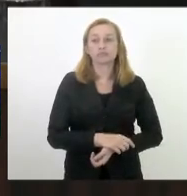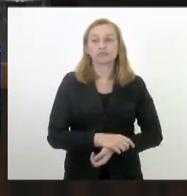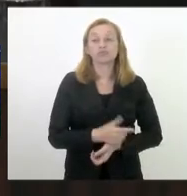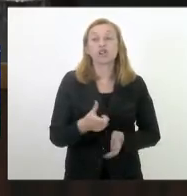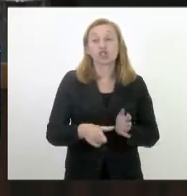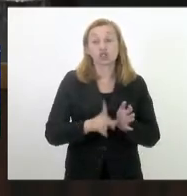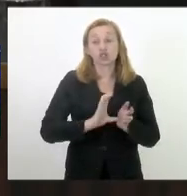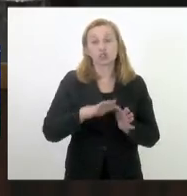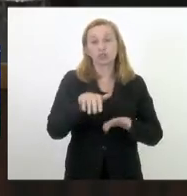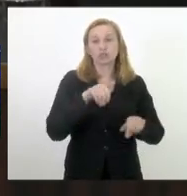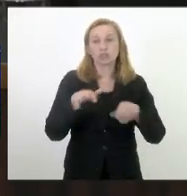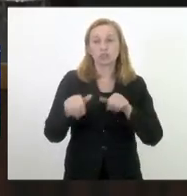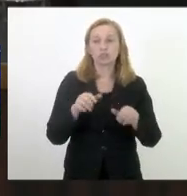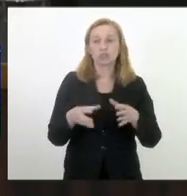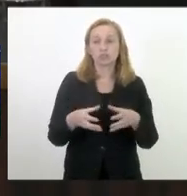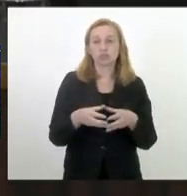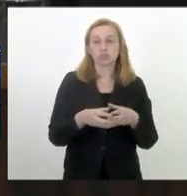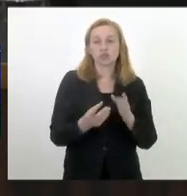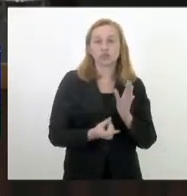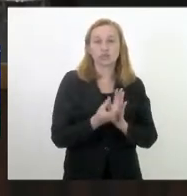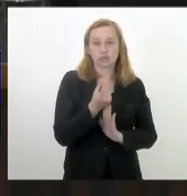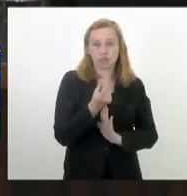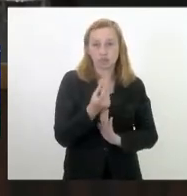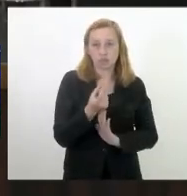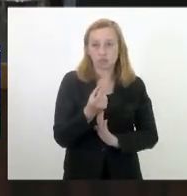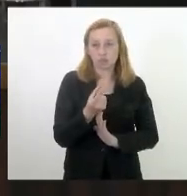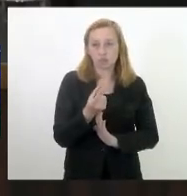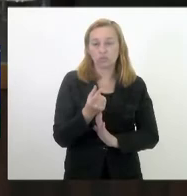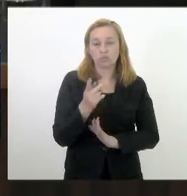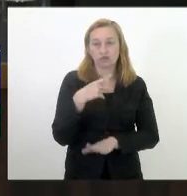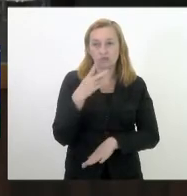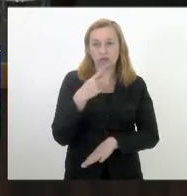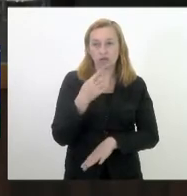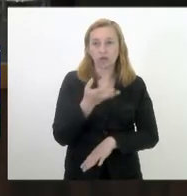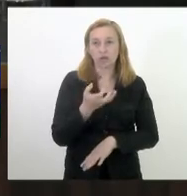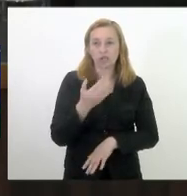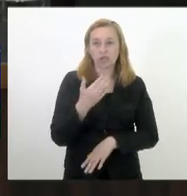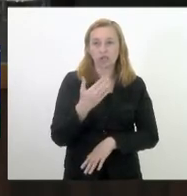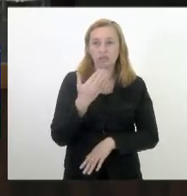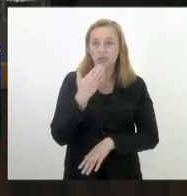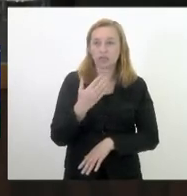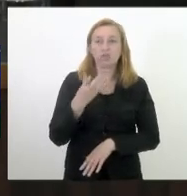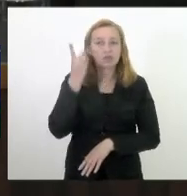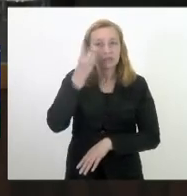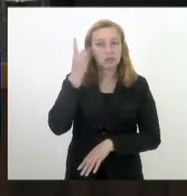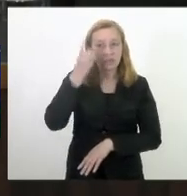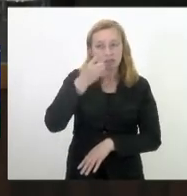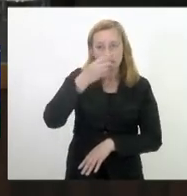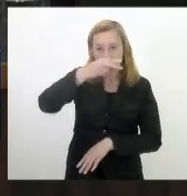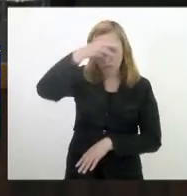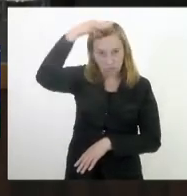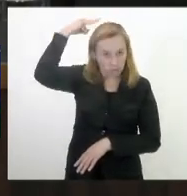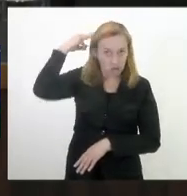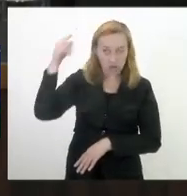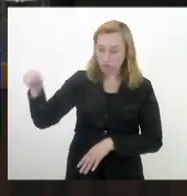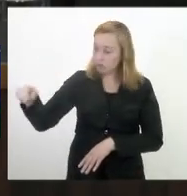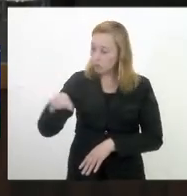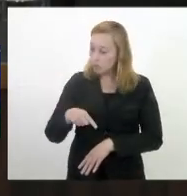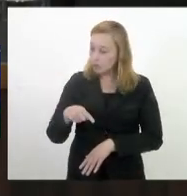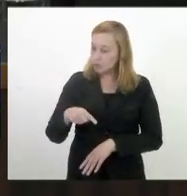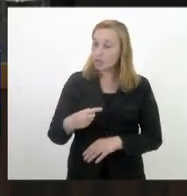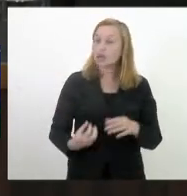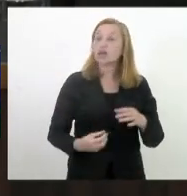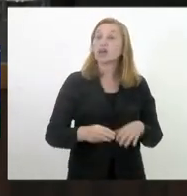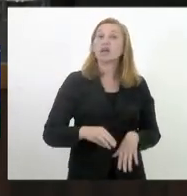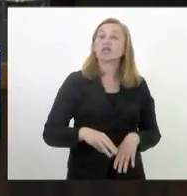chamar a Comissão de Orçamento para emitir o parecer, eu queria chamar o deputado Márcio Pacheco aqui e os autores